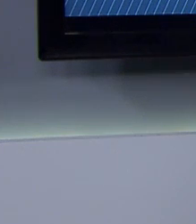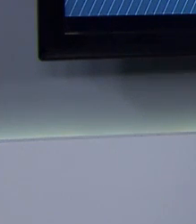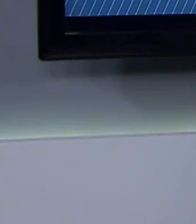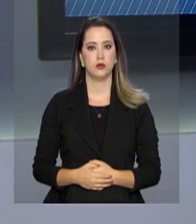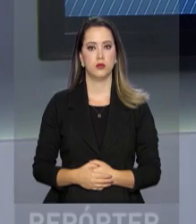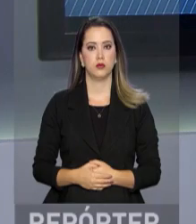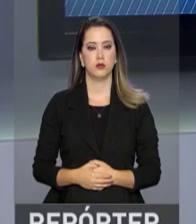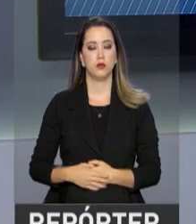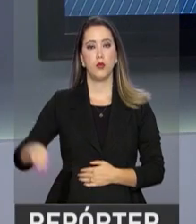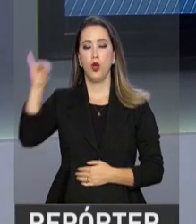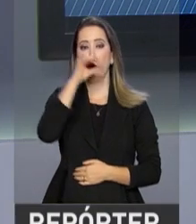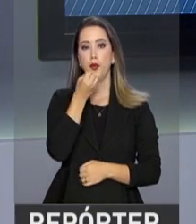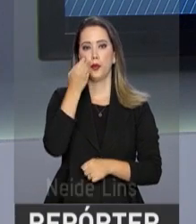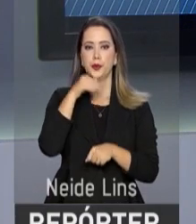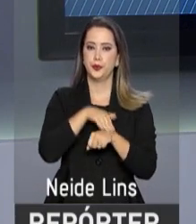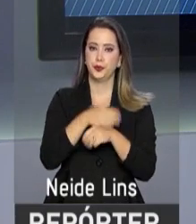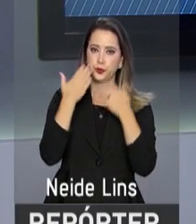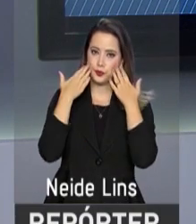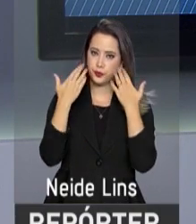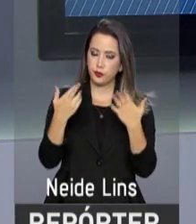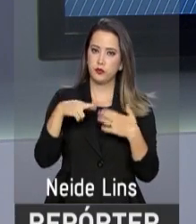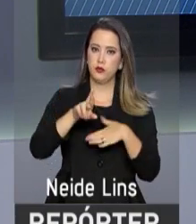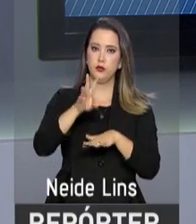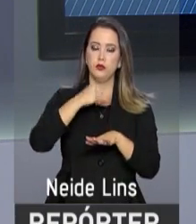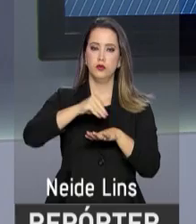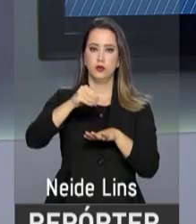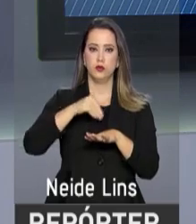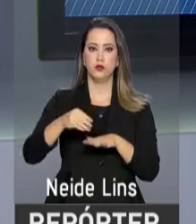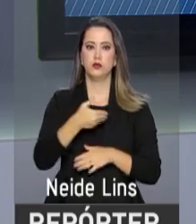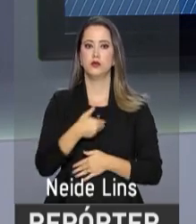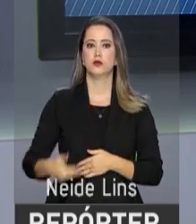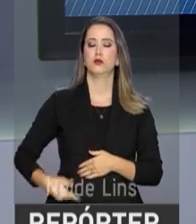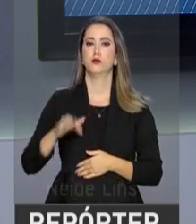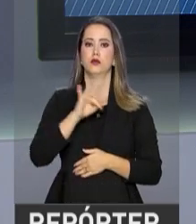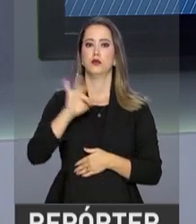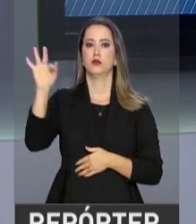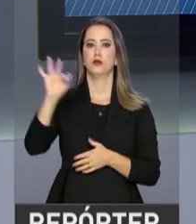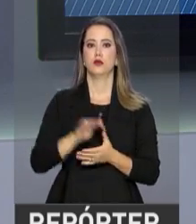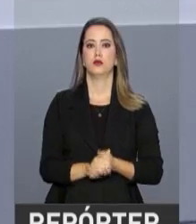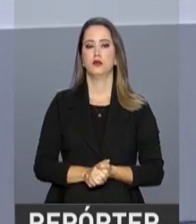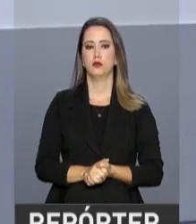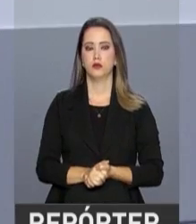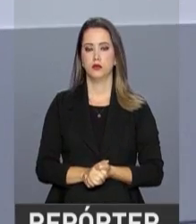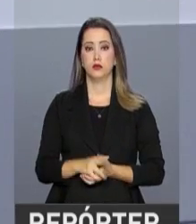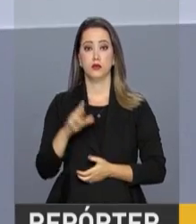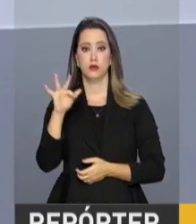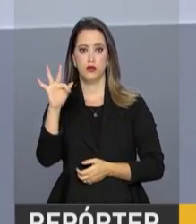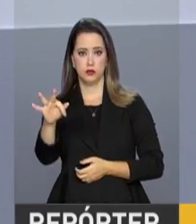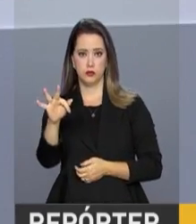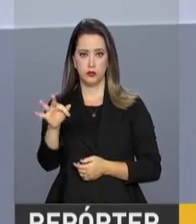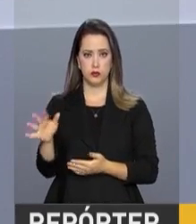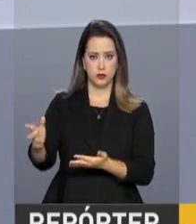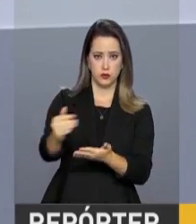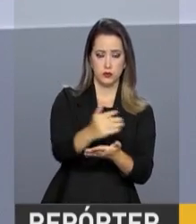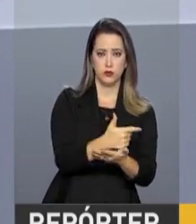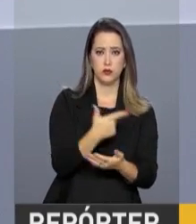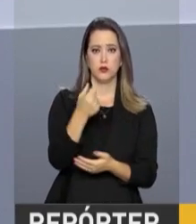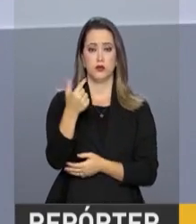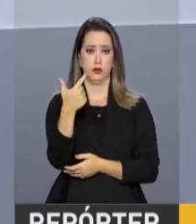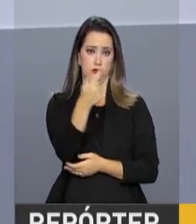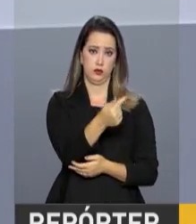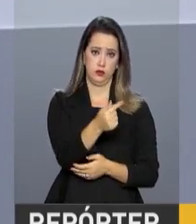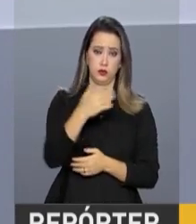olá boa noite no ar o repórter nbr com as notícias do governo federal a receita federal apreendeu em